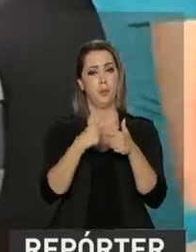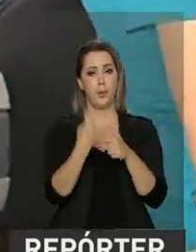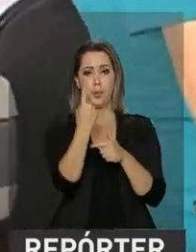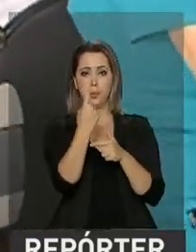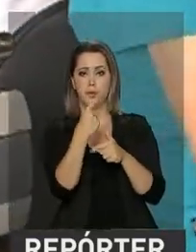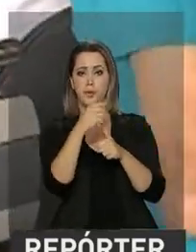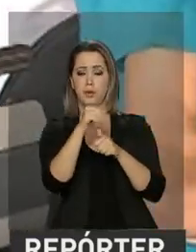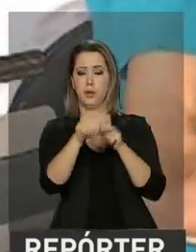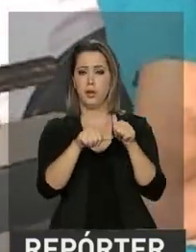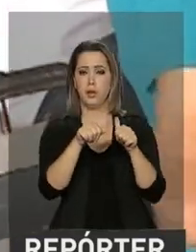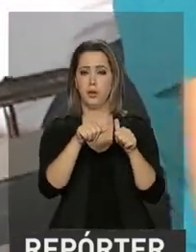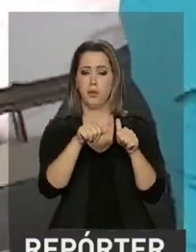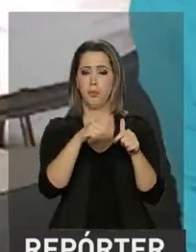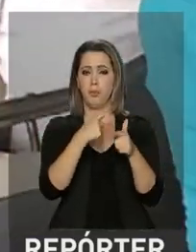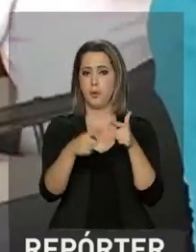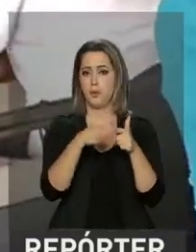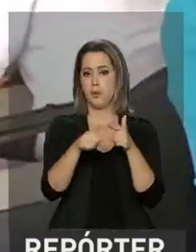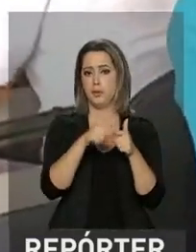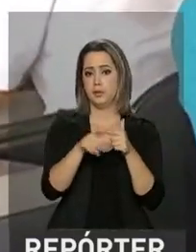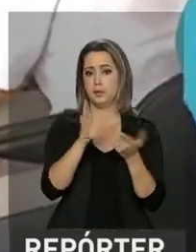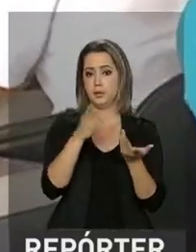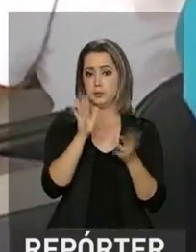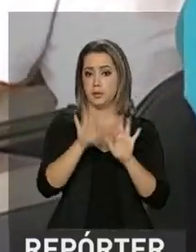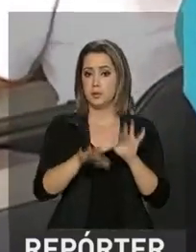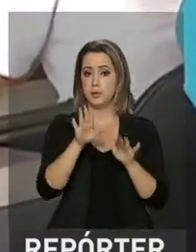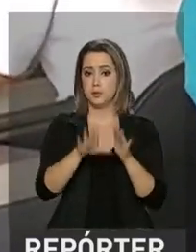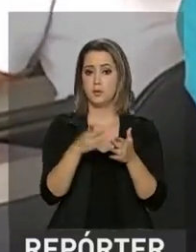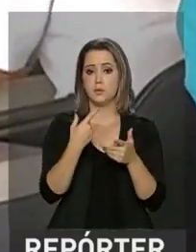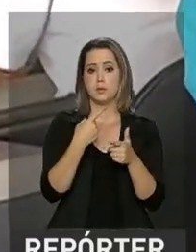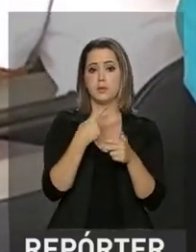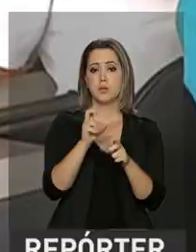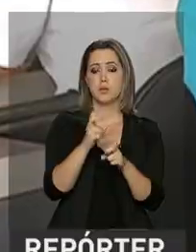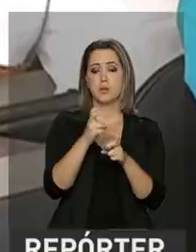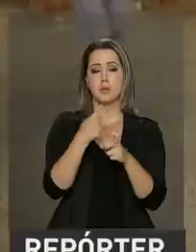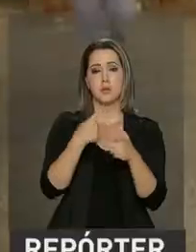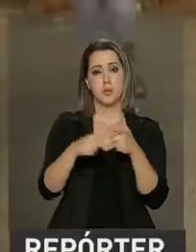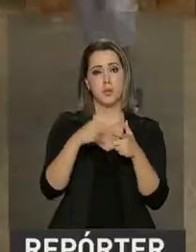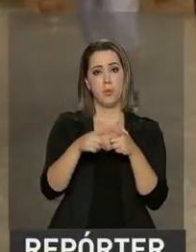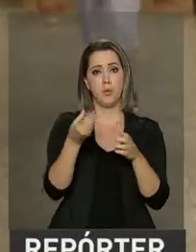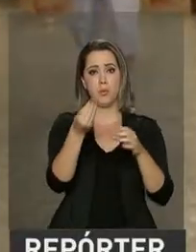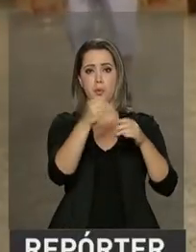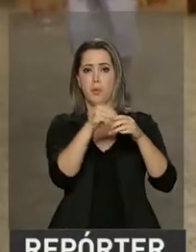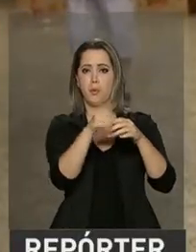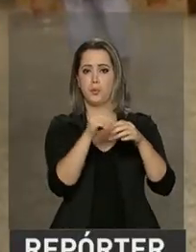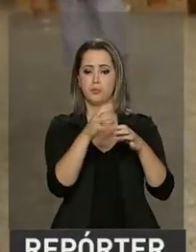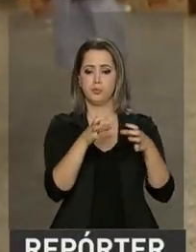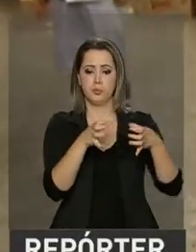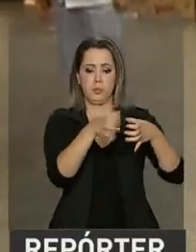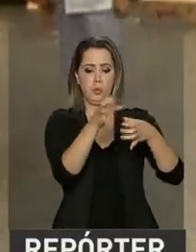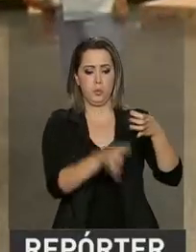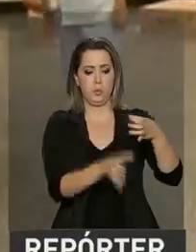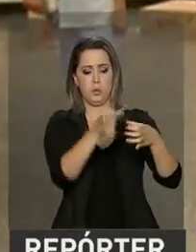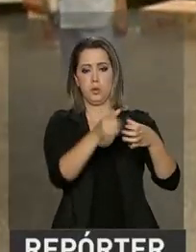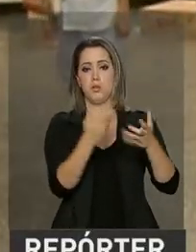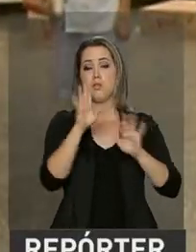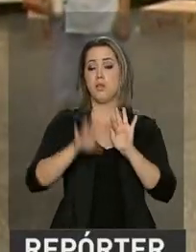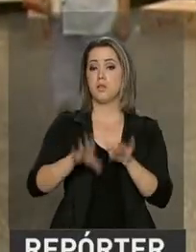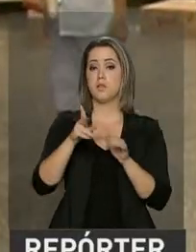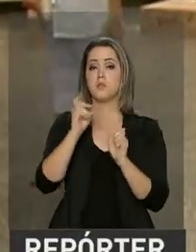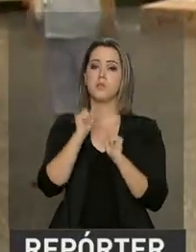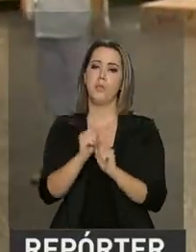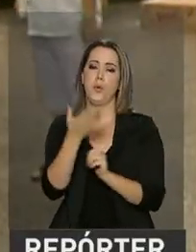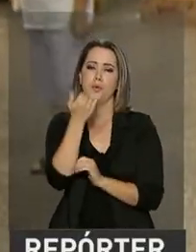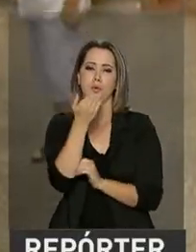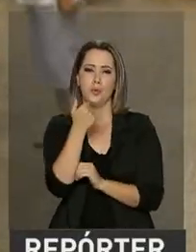problemas, por exemplo, como a presença indevida de substâncias nocivas à saúde. Muitas pessoas não ficam atentas a isso e podem estar consumindo